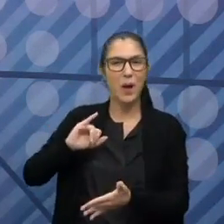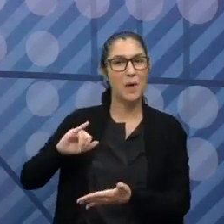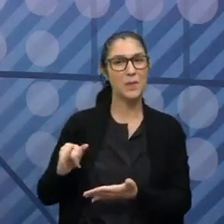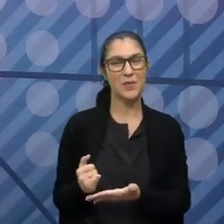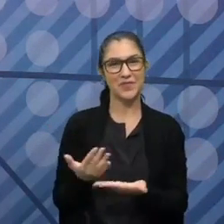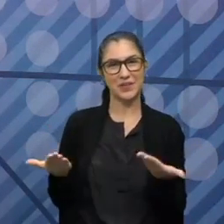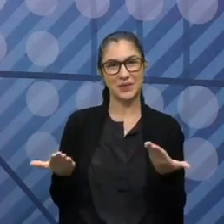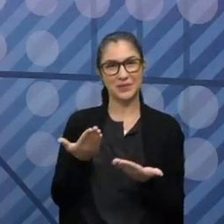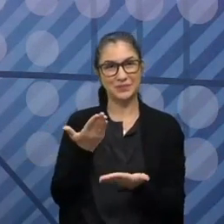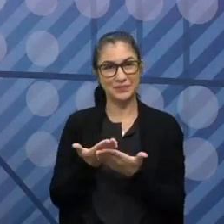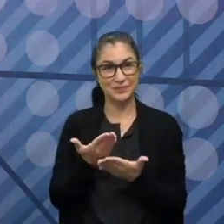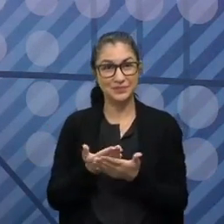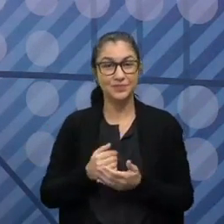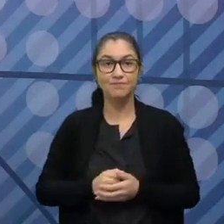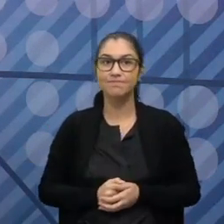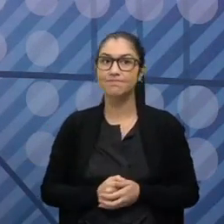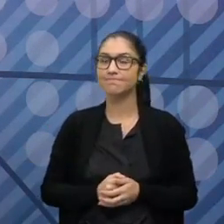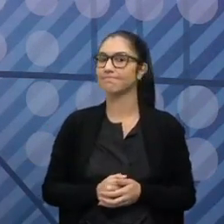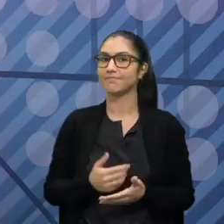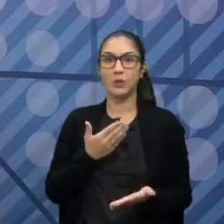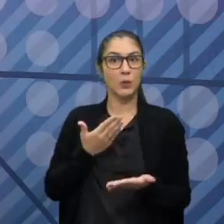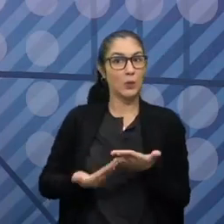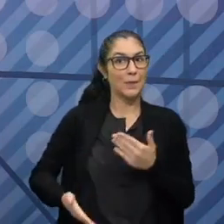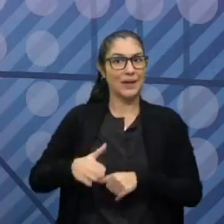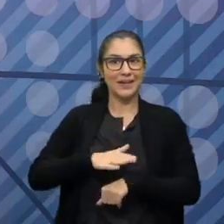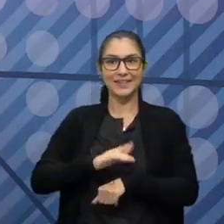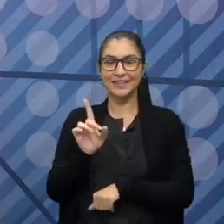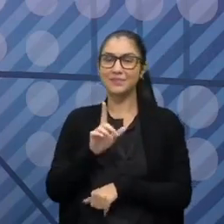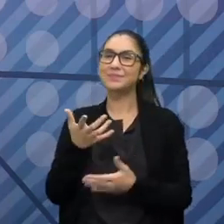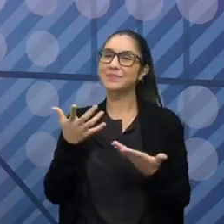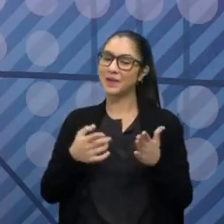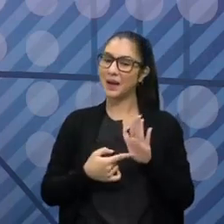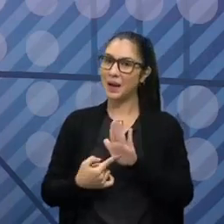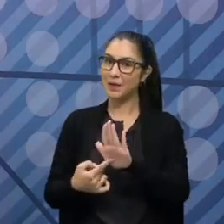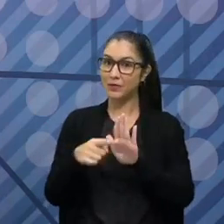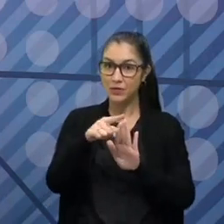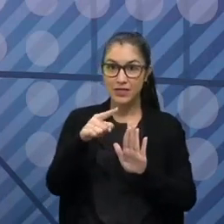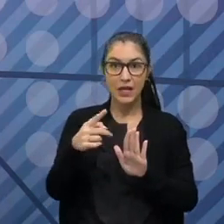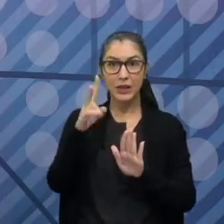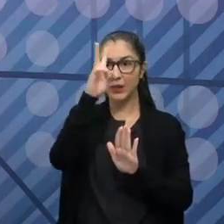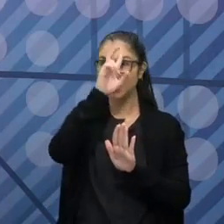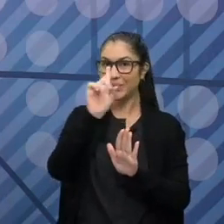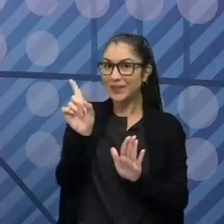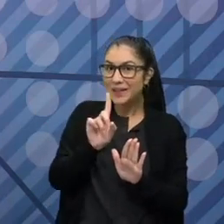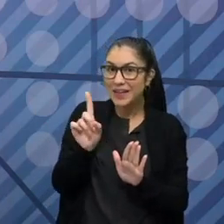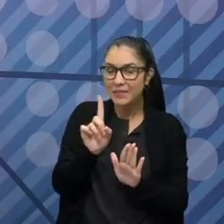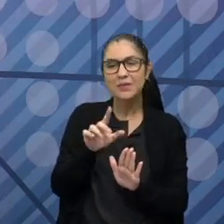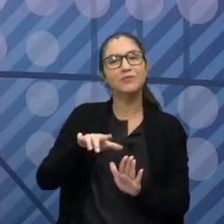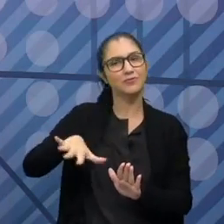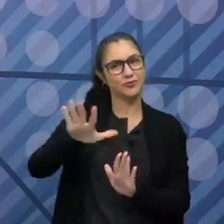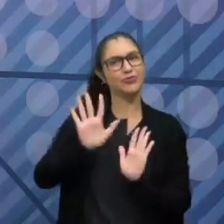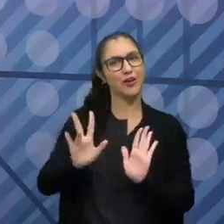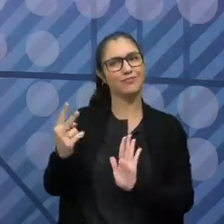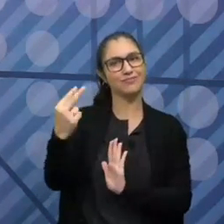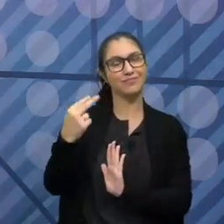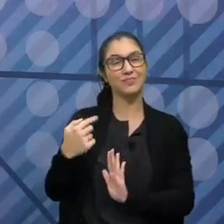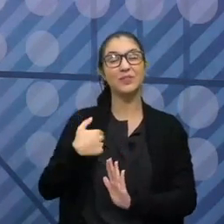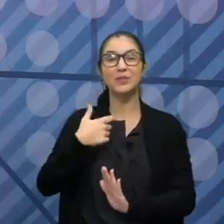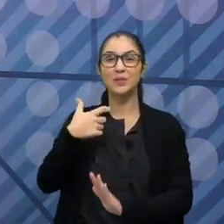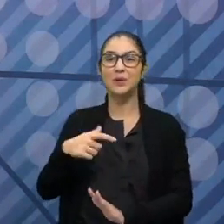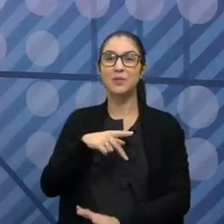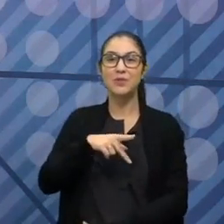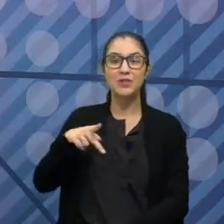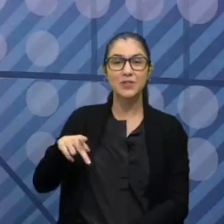aulas de hoje. Sem perder mais nem um segundo, eu quero me apresentar para quem ainda não lembra, né? Para que todos já viram. Eu sou a professora